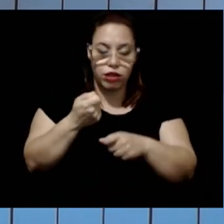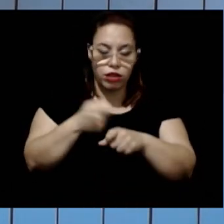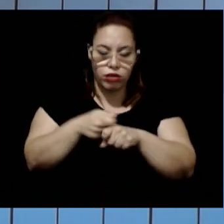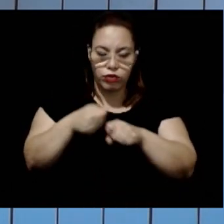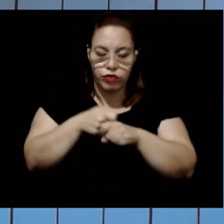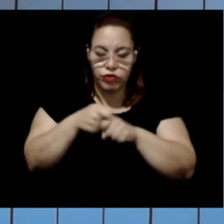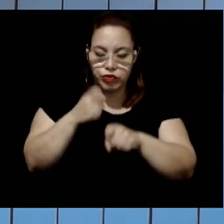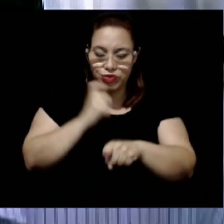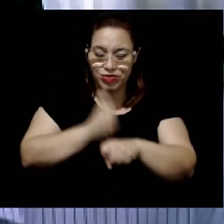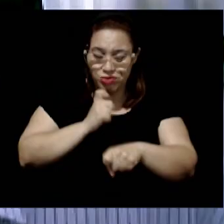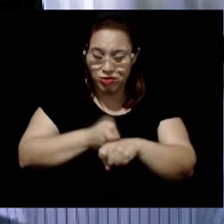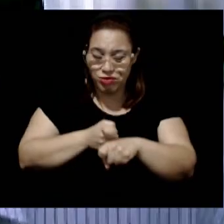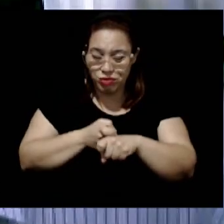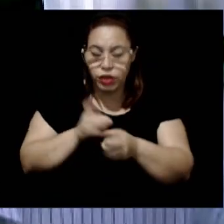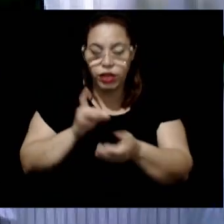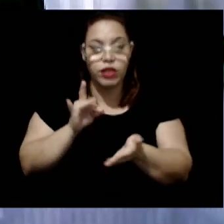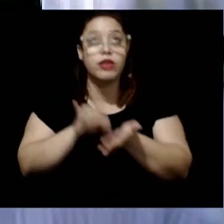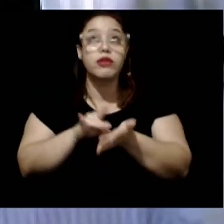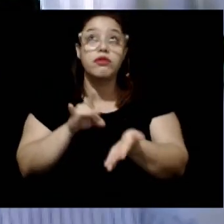Na verdade,